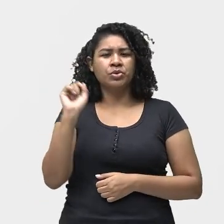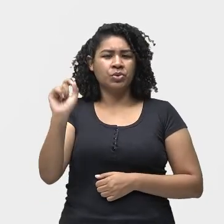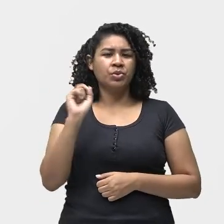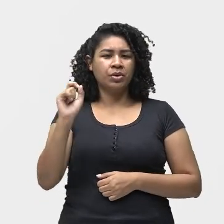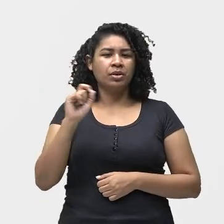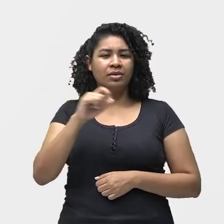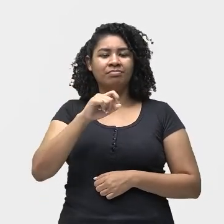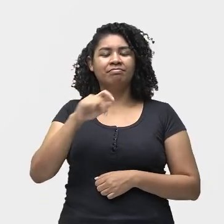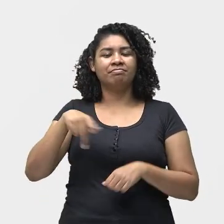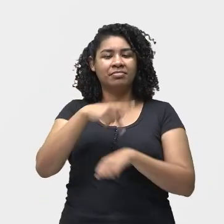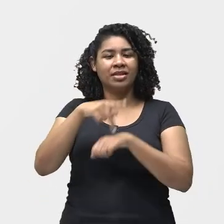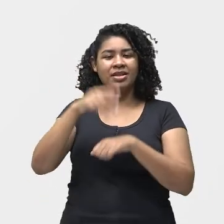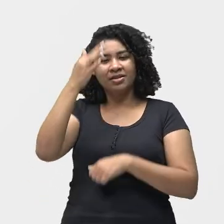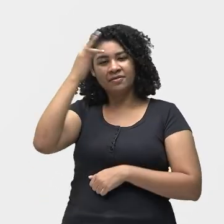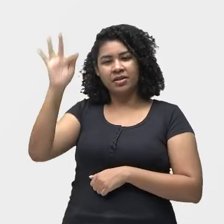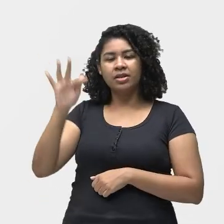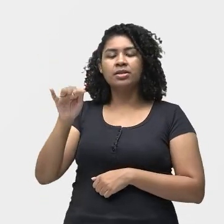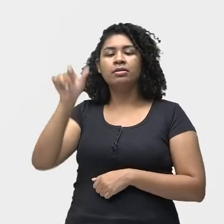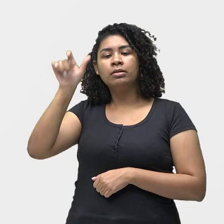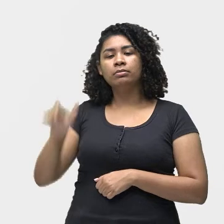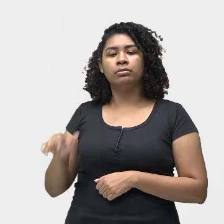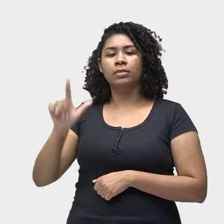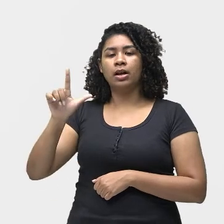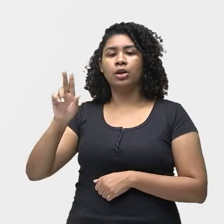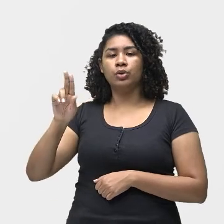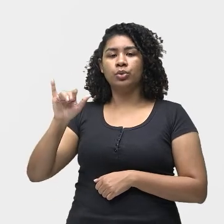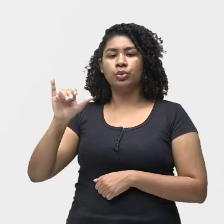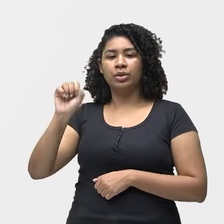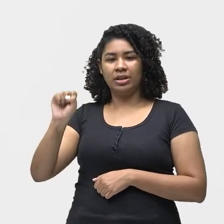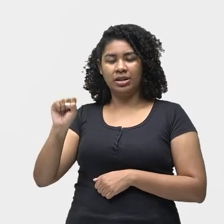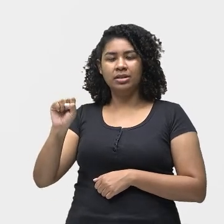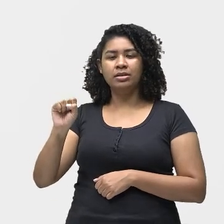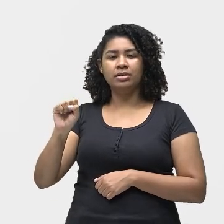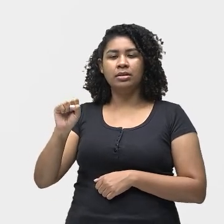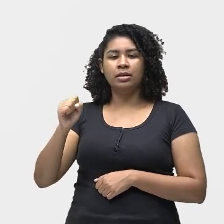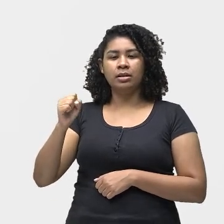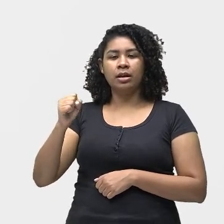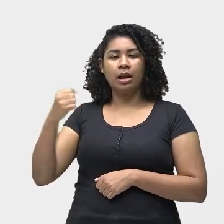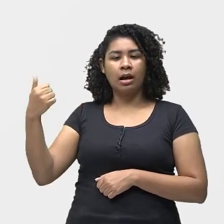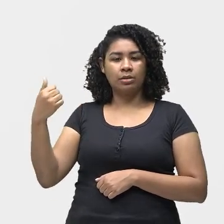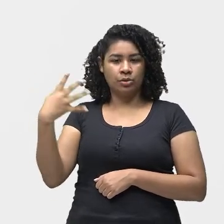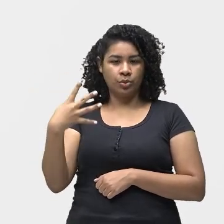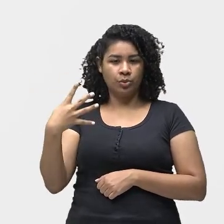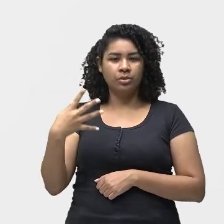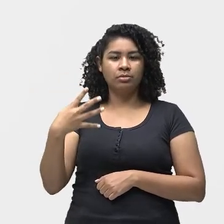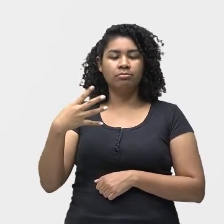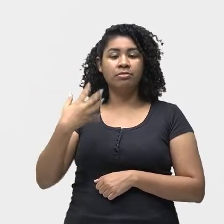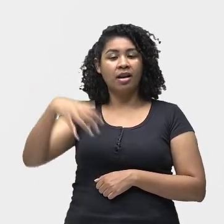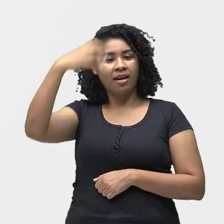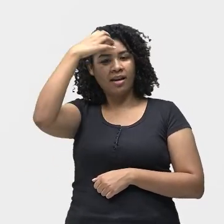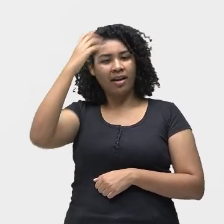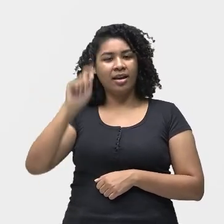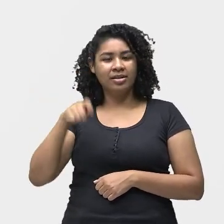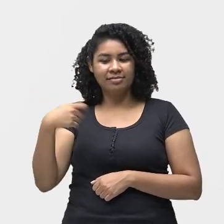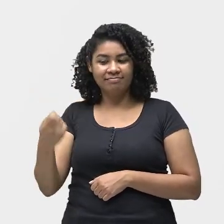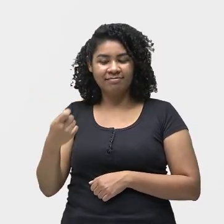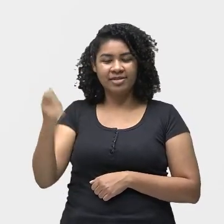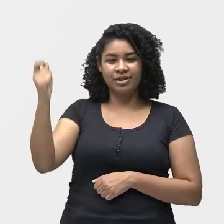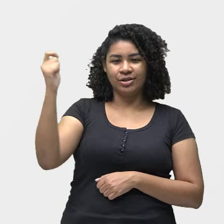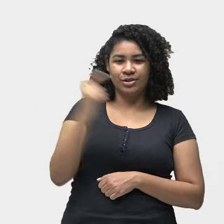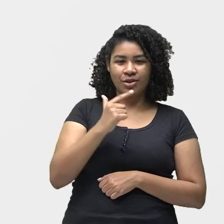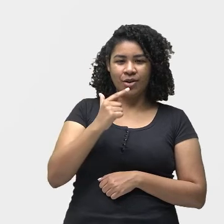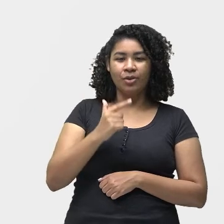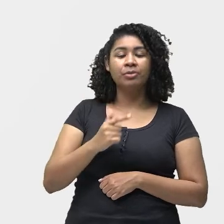França com Luís XIV, o chamado Rei Sol. Vamos recuperar aqui novamente aqui nas